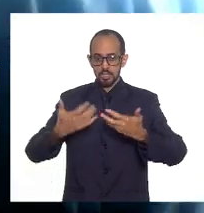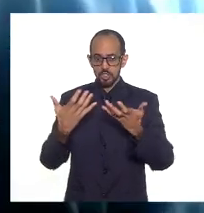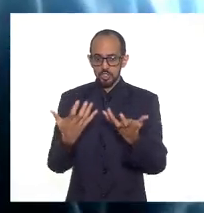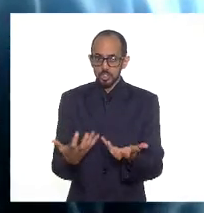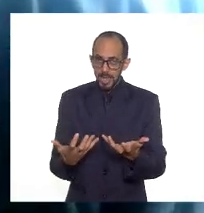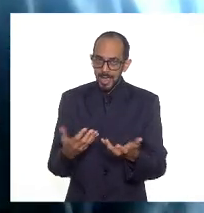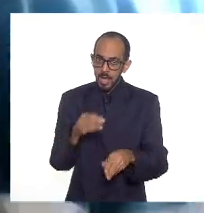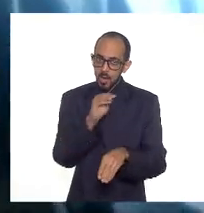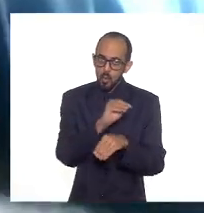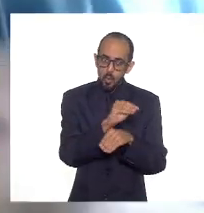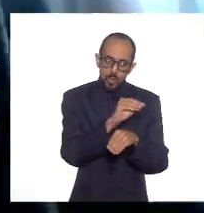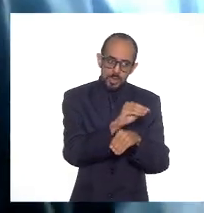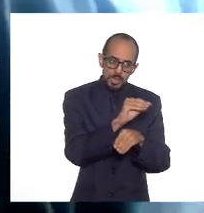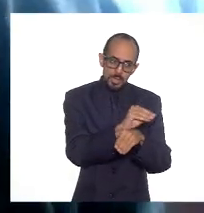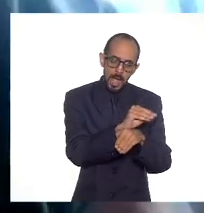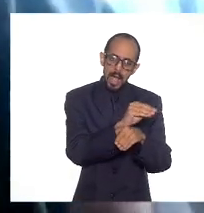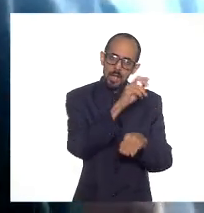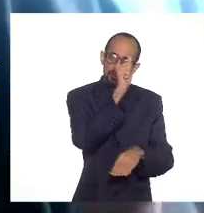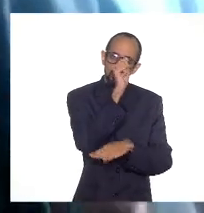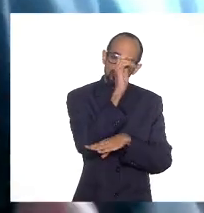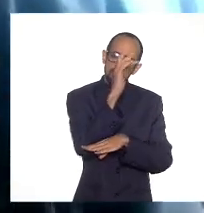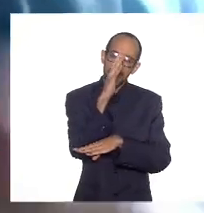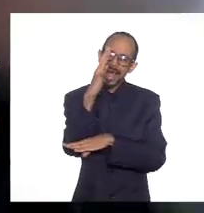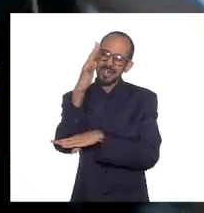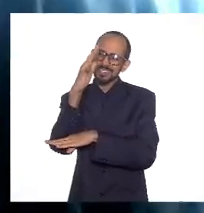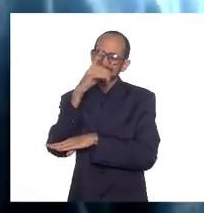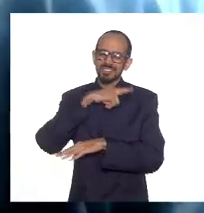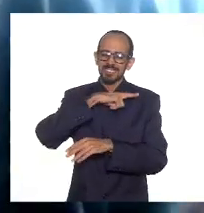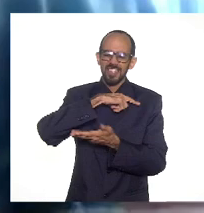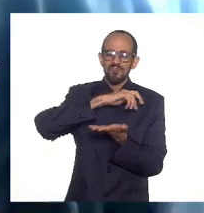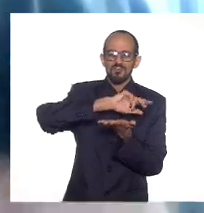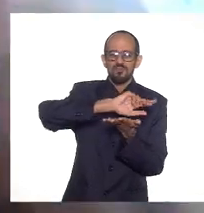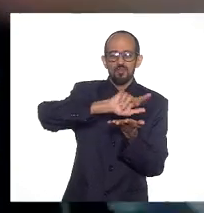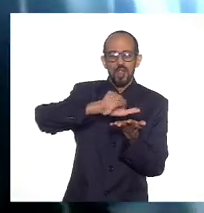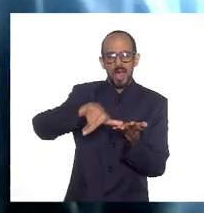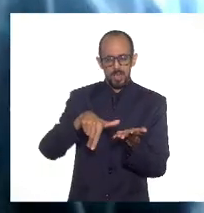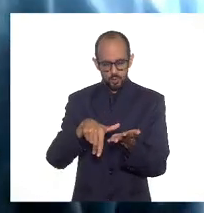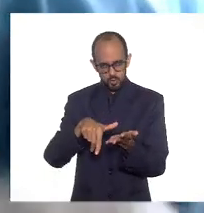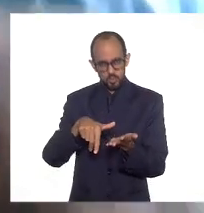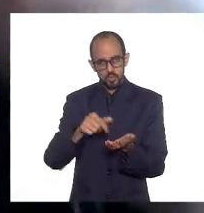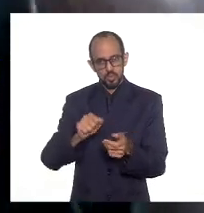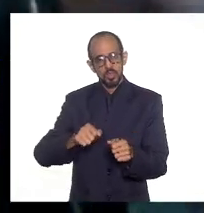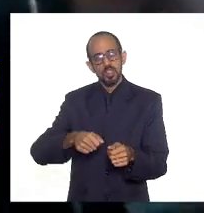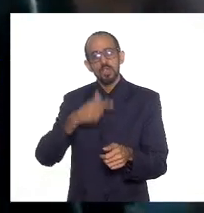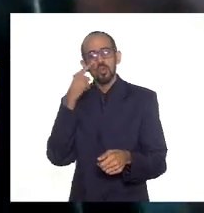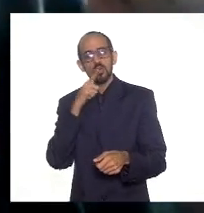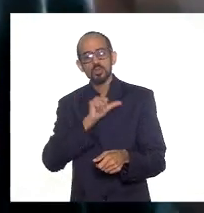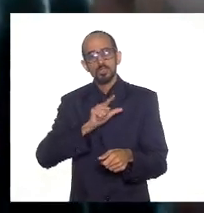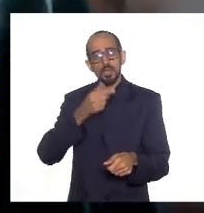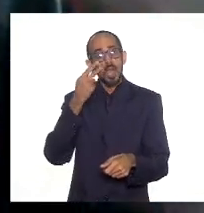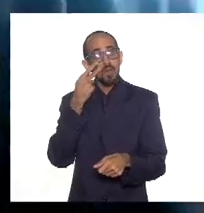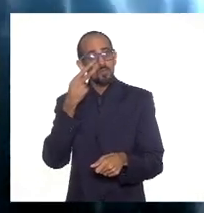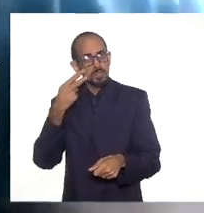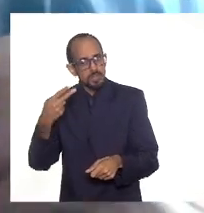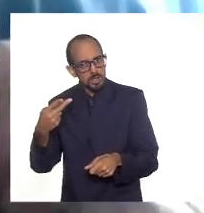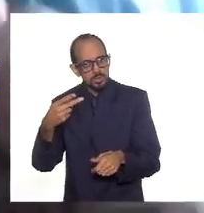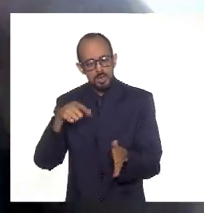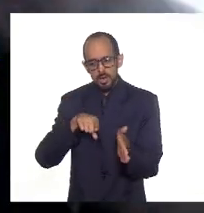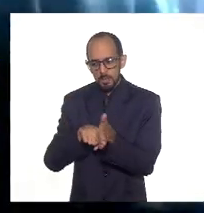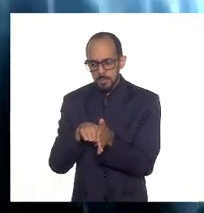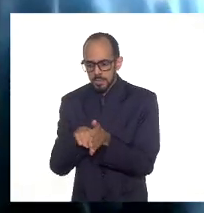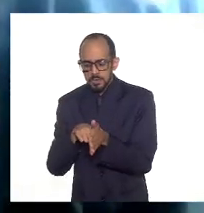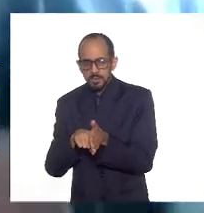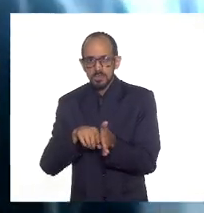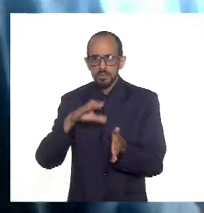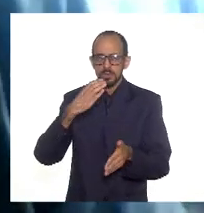realmente cuidar dos parques, e são vários, e garantir a visitação, a pesquisa